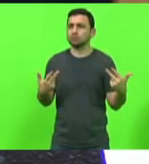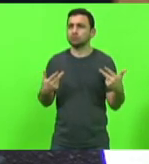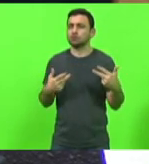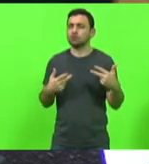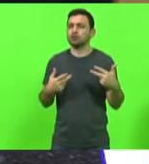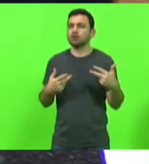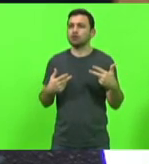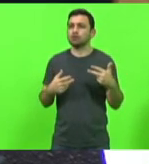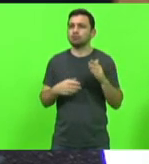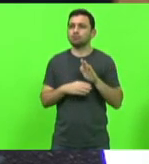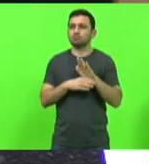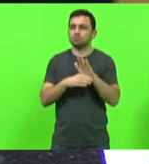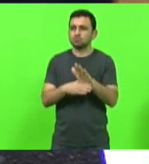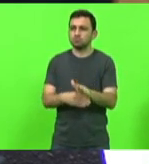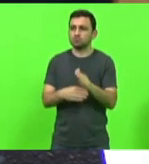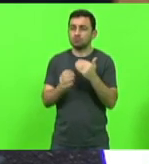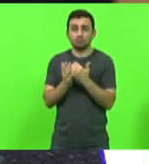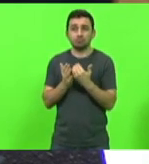transcendem a atividade